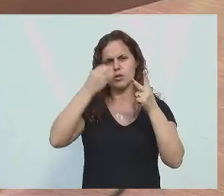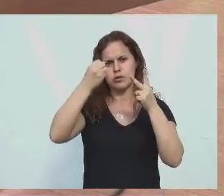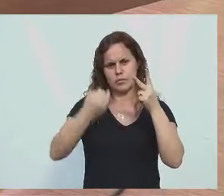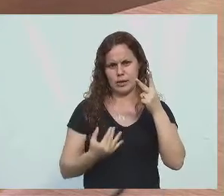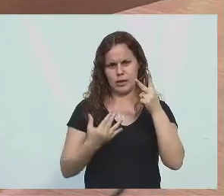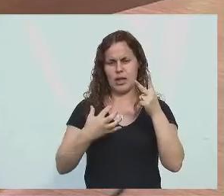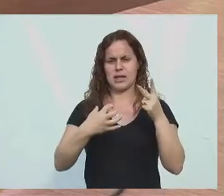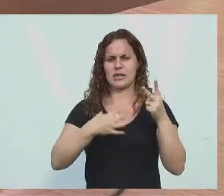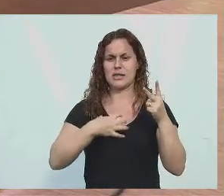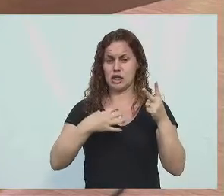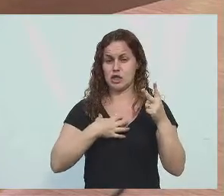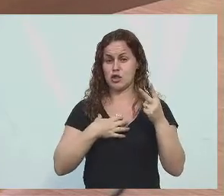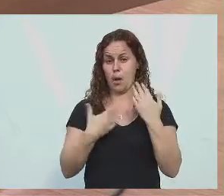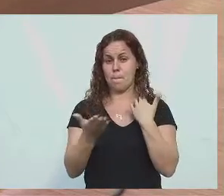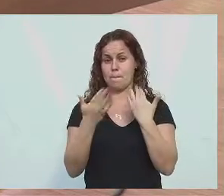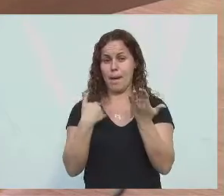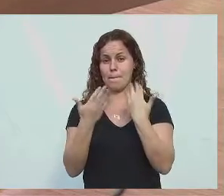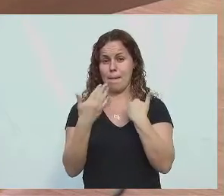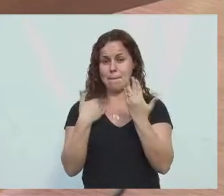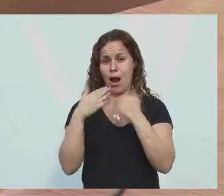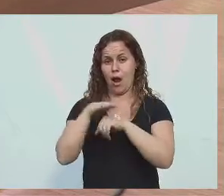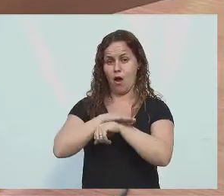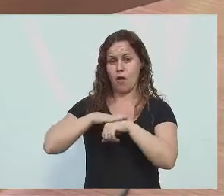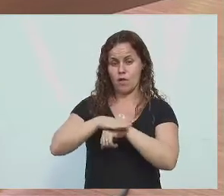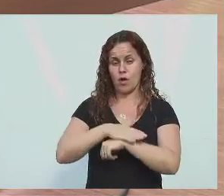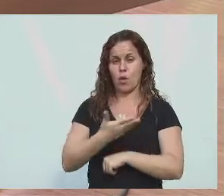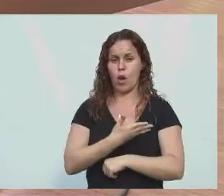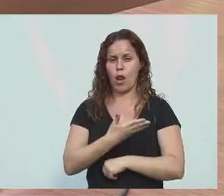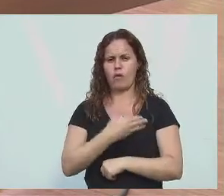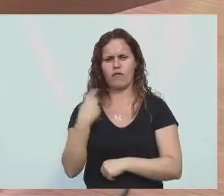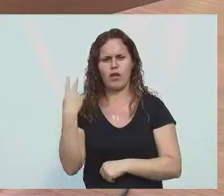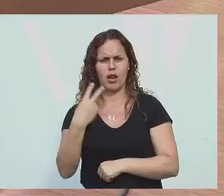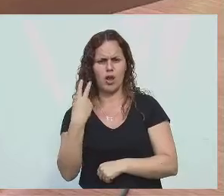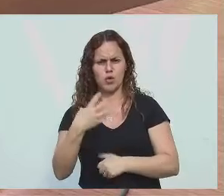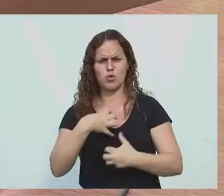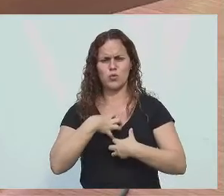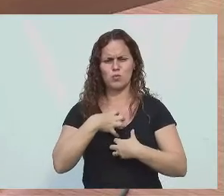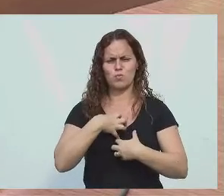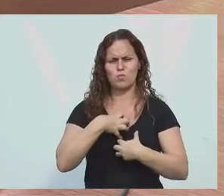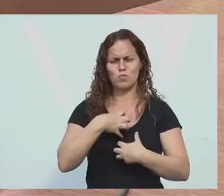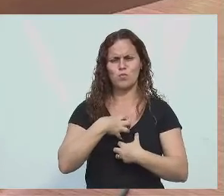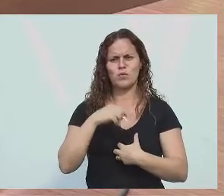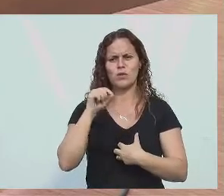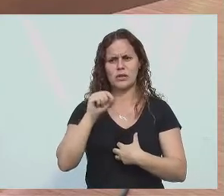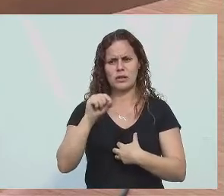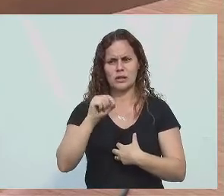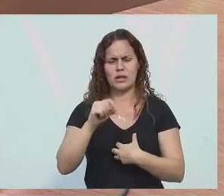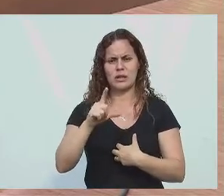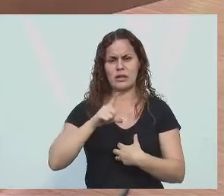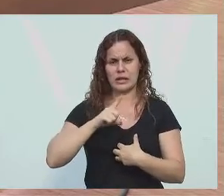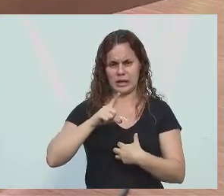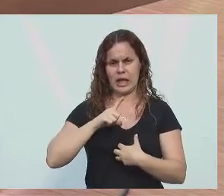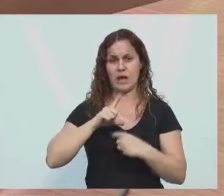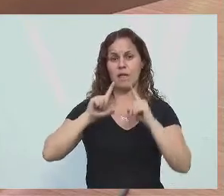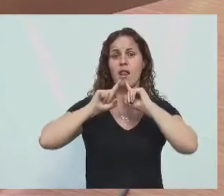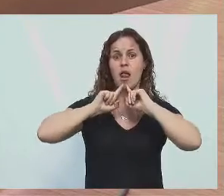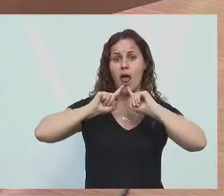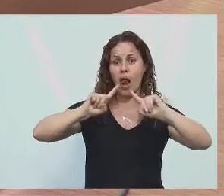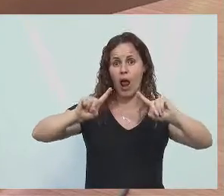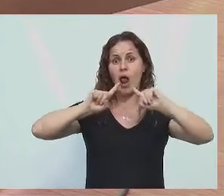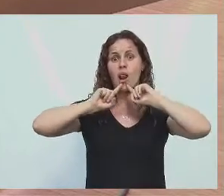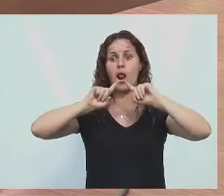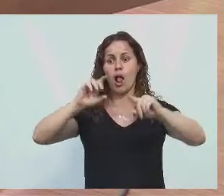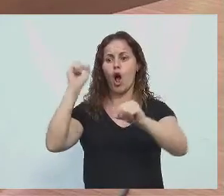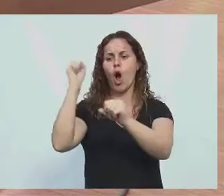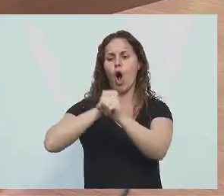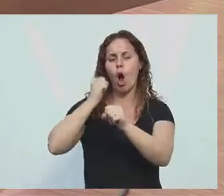senti nas conversas de hoje, nas falas dos meus colegas vereadores, que houve uma grande reclamação por obras